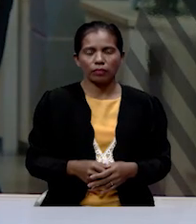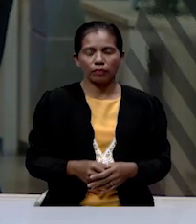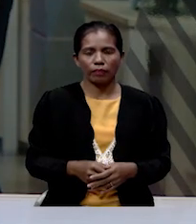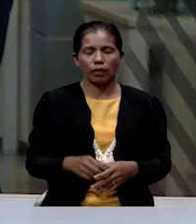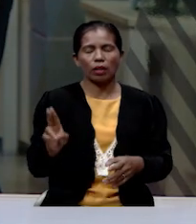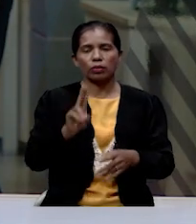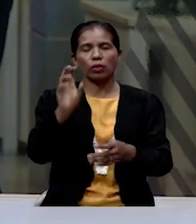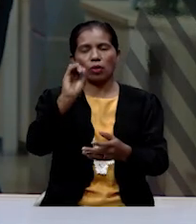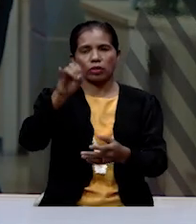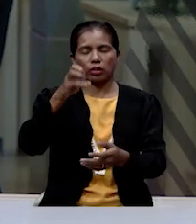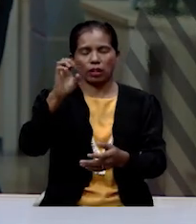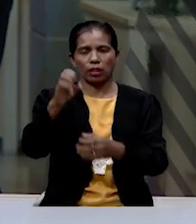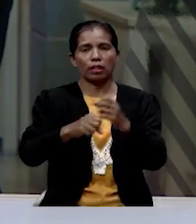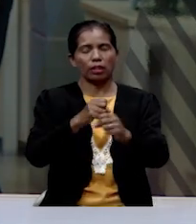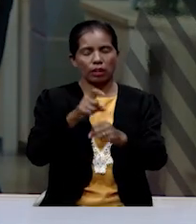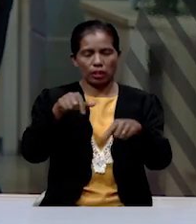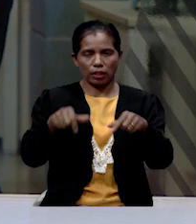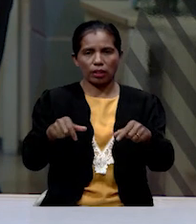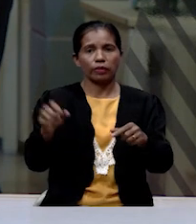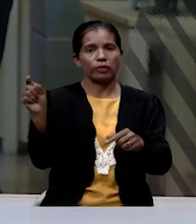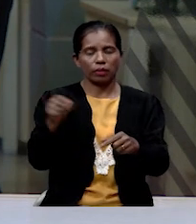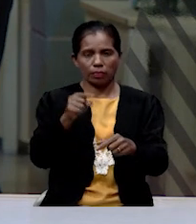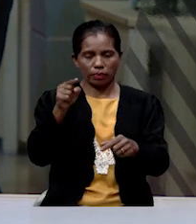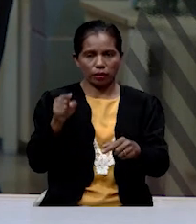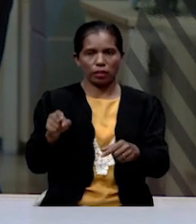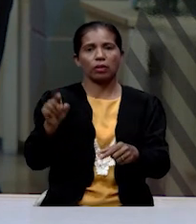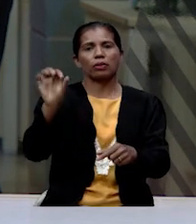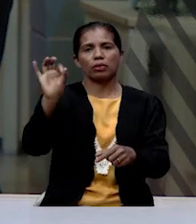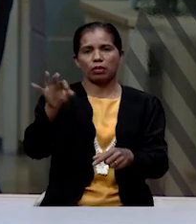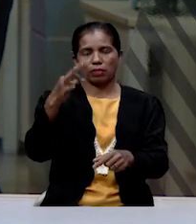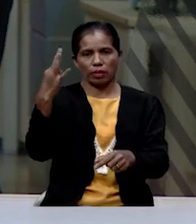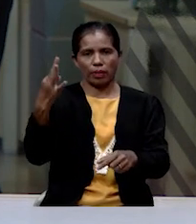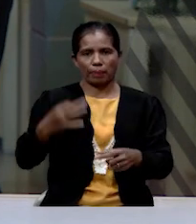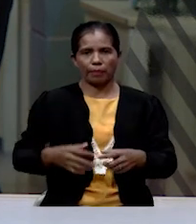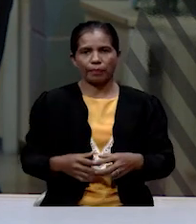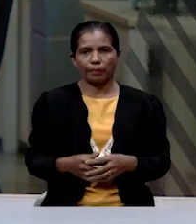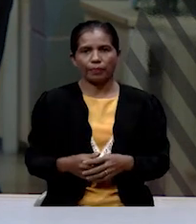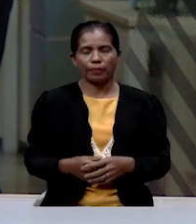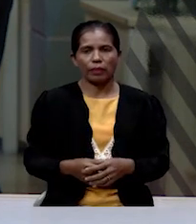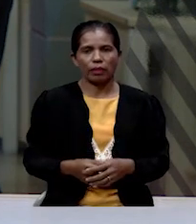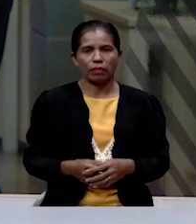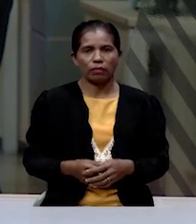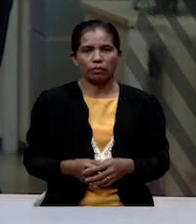execução orçamento geral do Estado Batinangue foi a 15% sa nulo recensia.